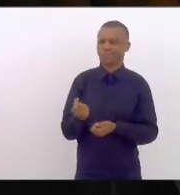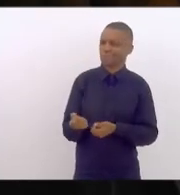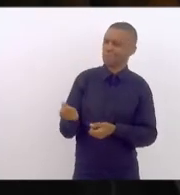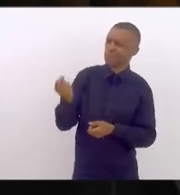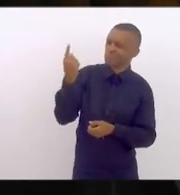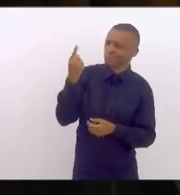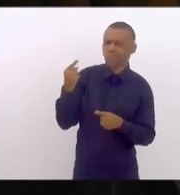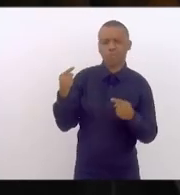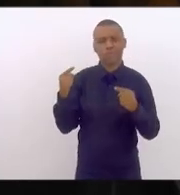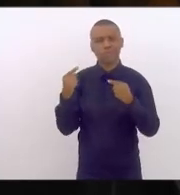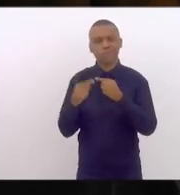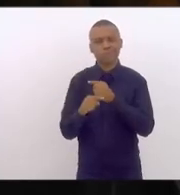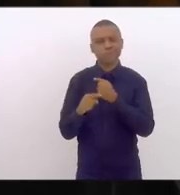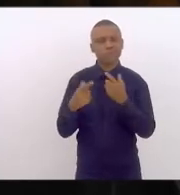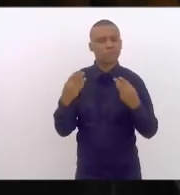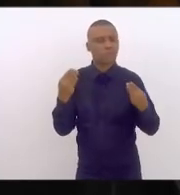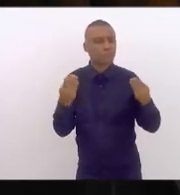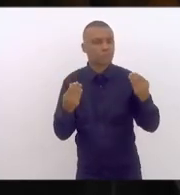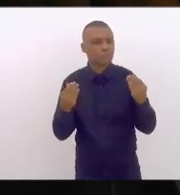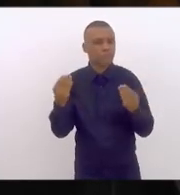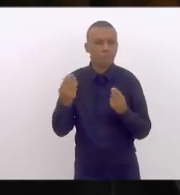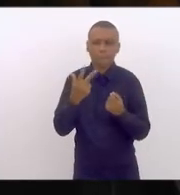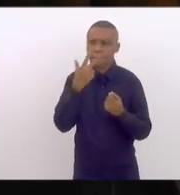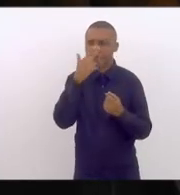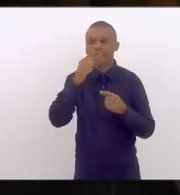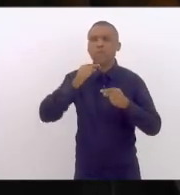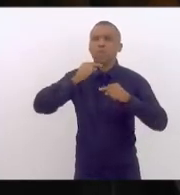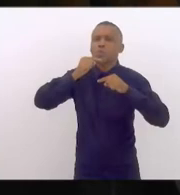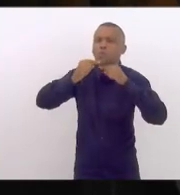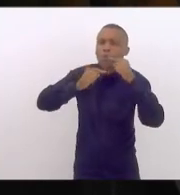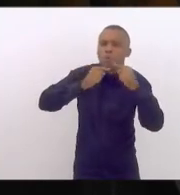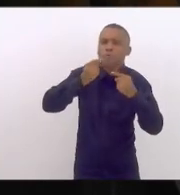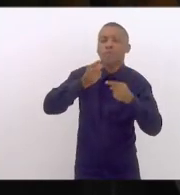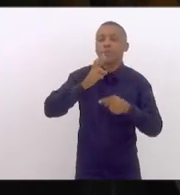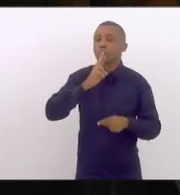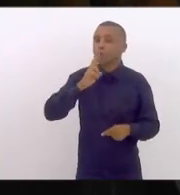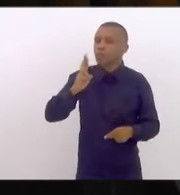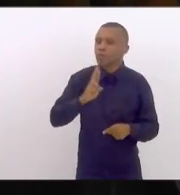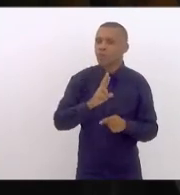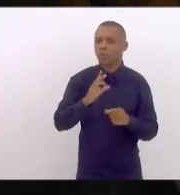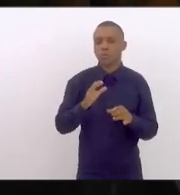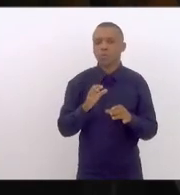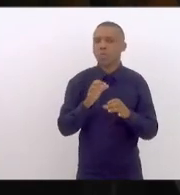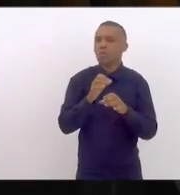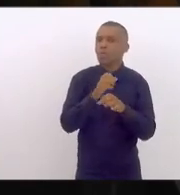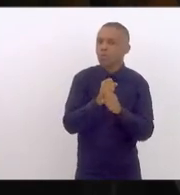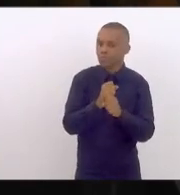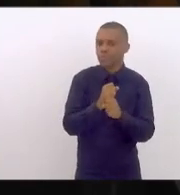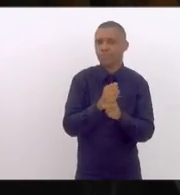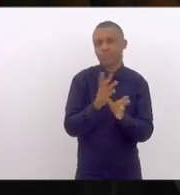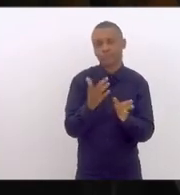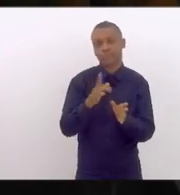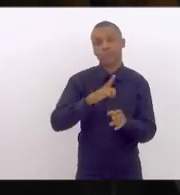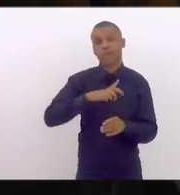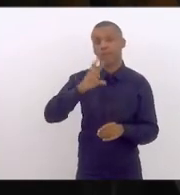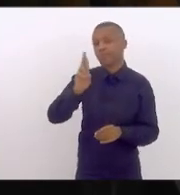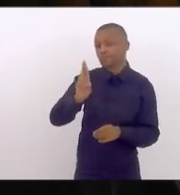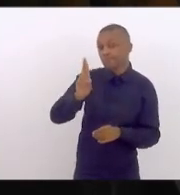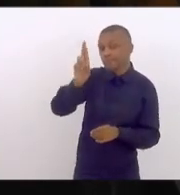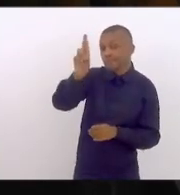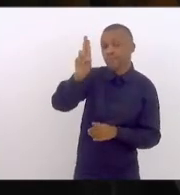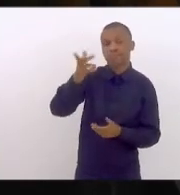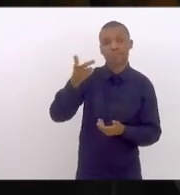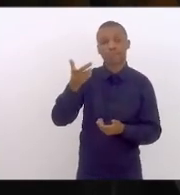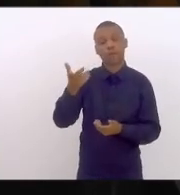algum resquício de sombra de dúvida de algum resultado Então existe autoridade o país